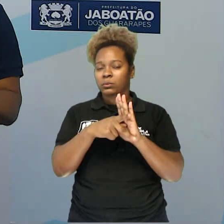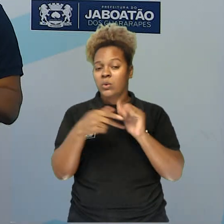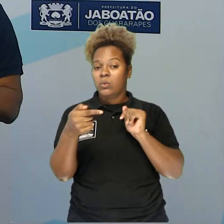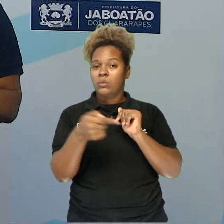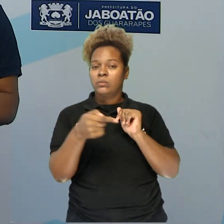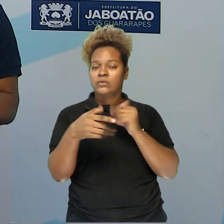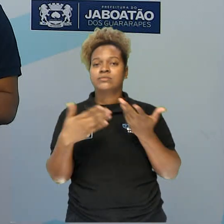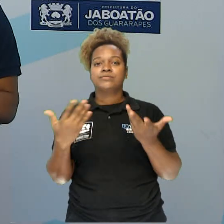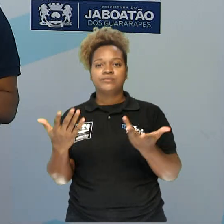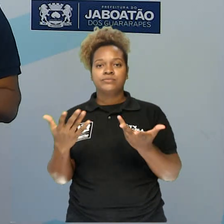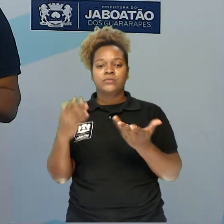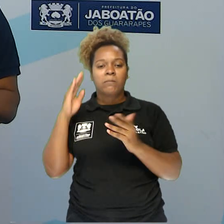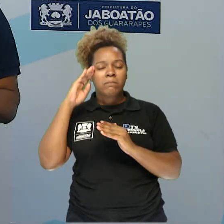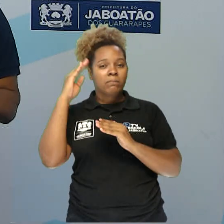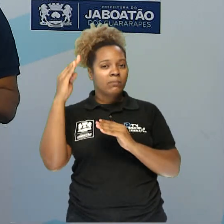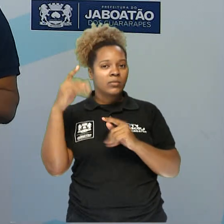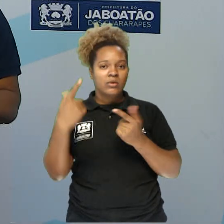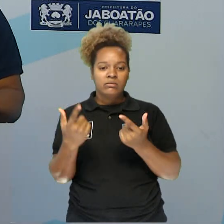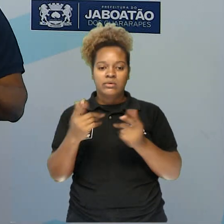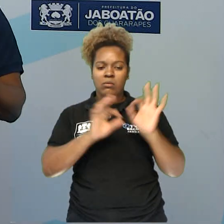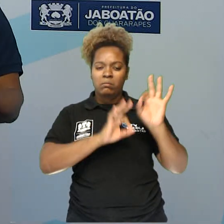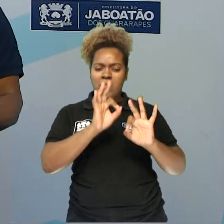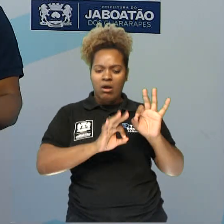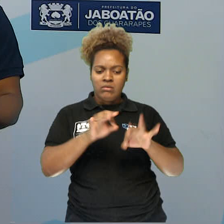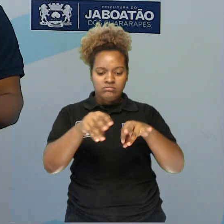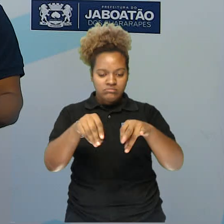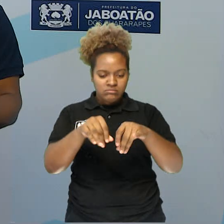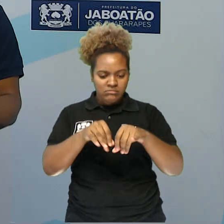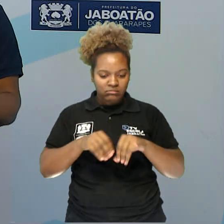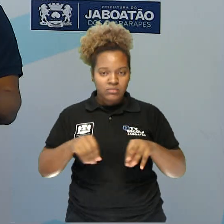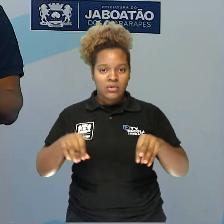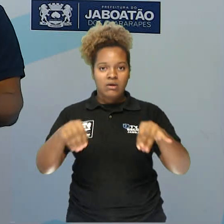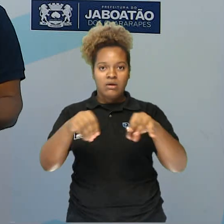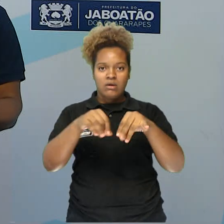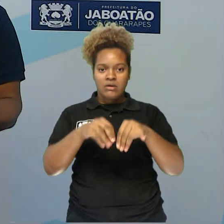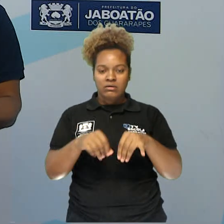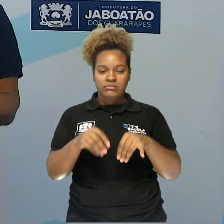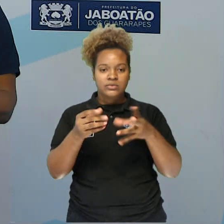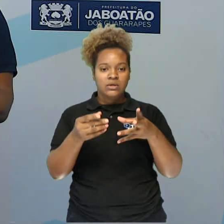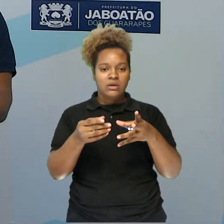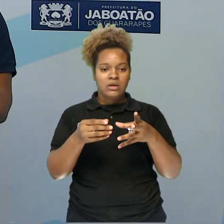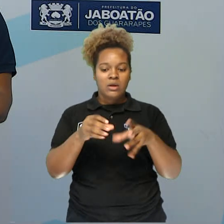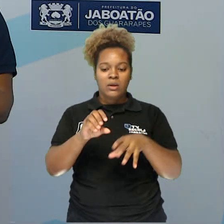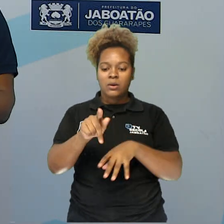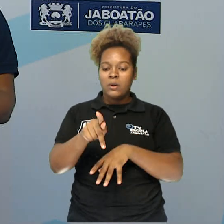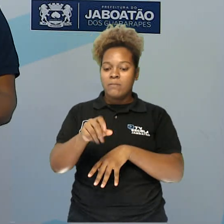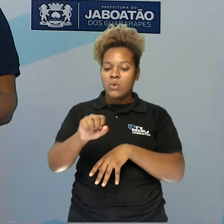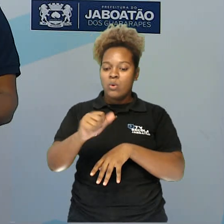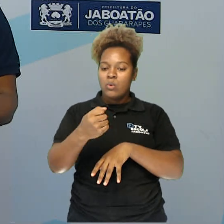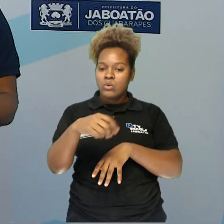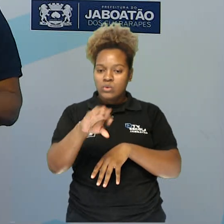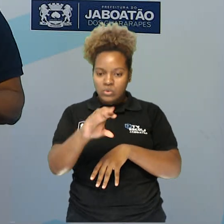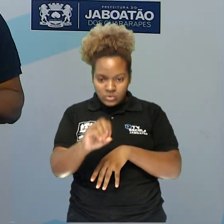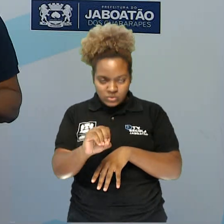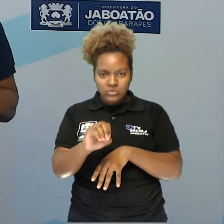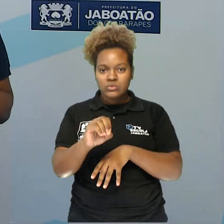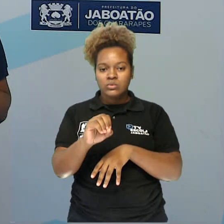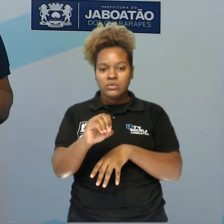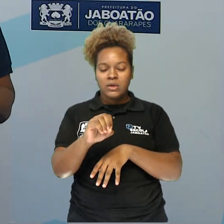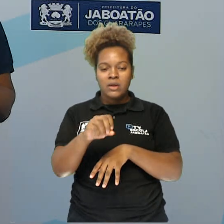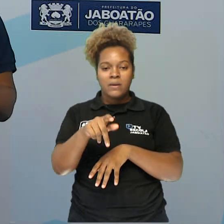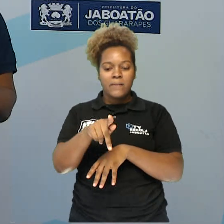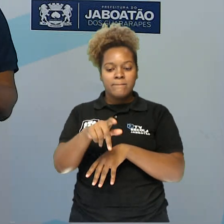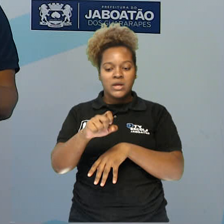solo? Principalmente, como ele é formado por areia, ele é poroso e permeável. O que quer dizer isso?